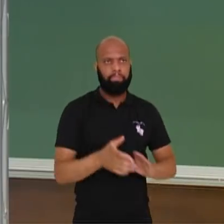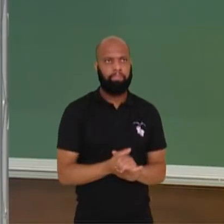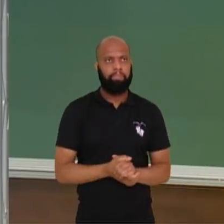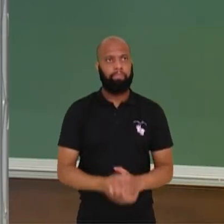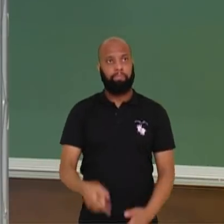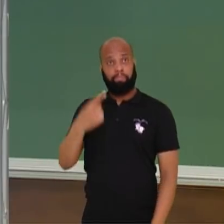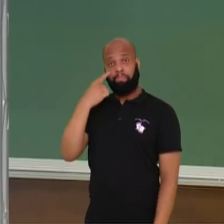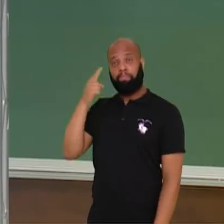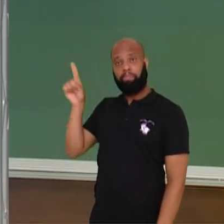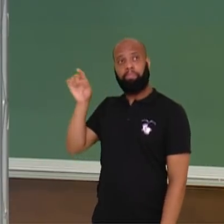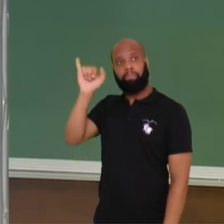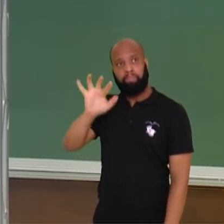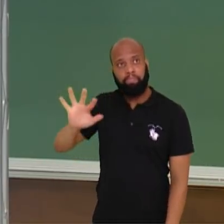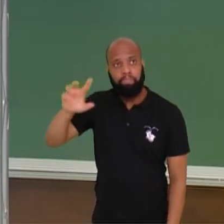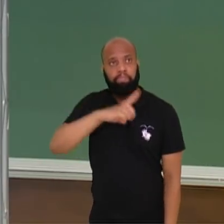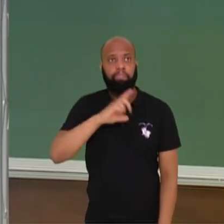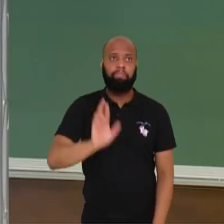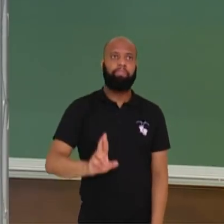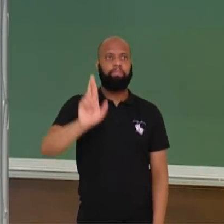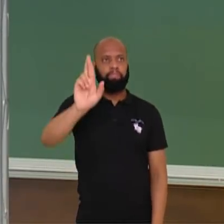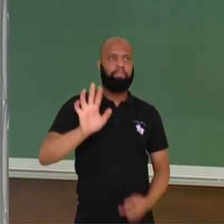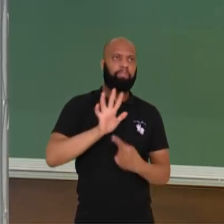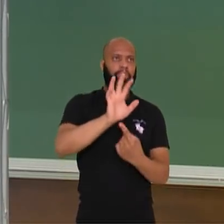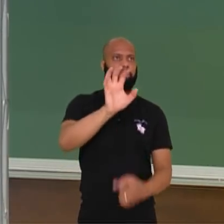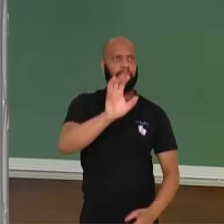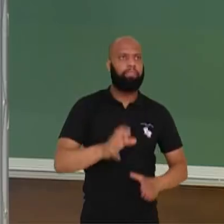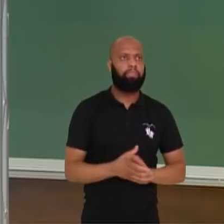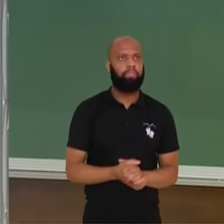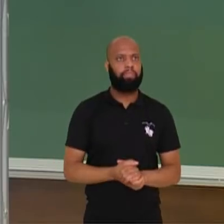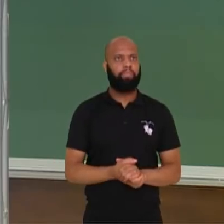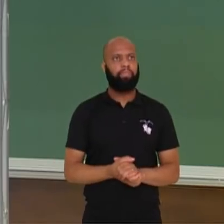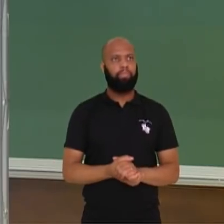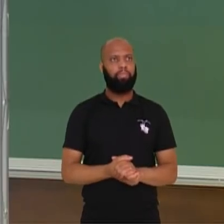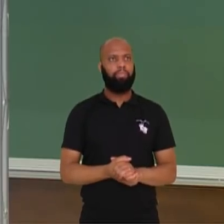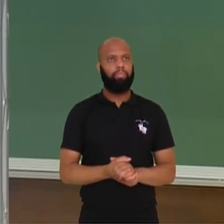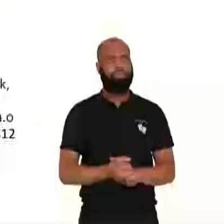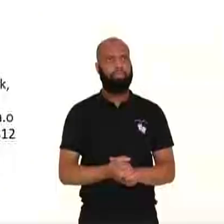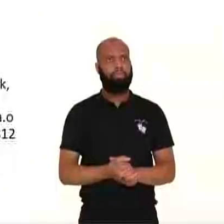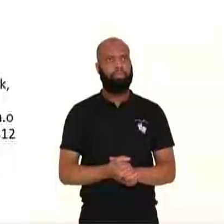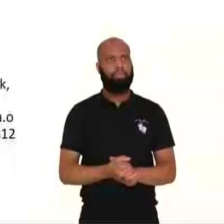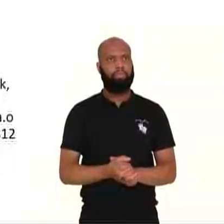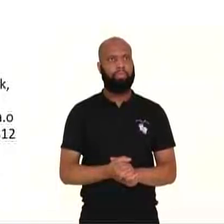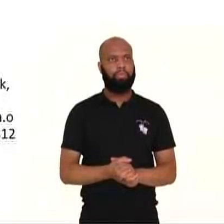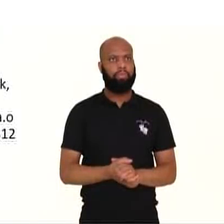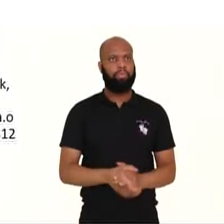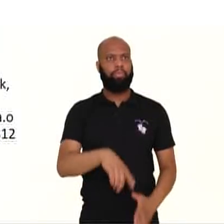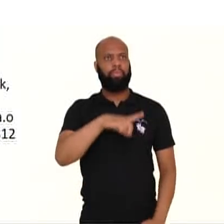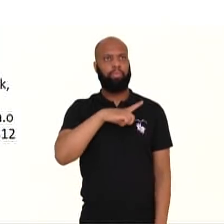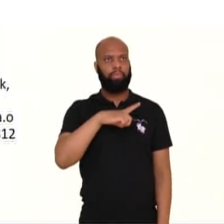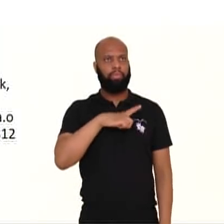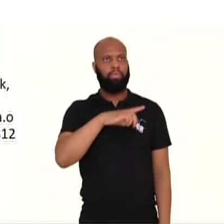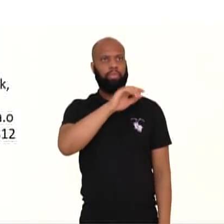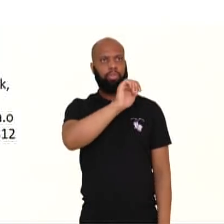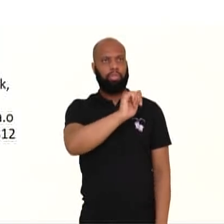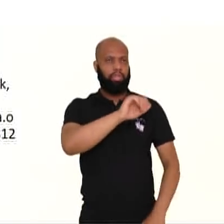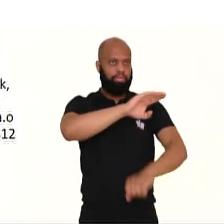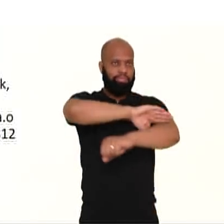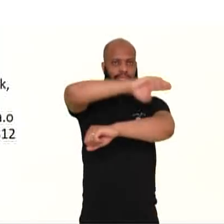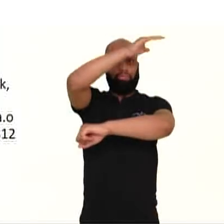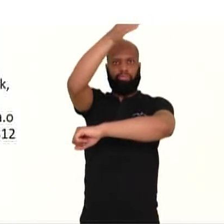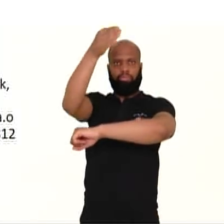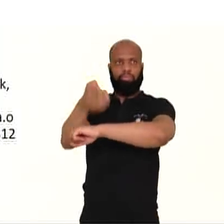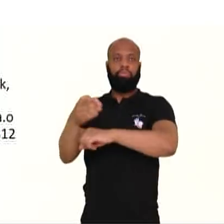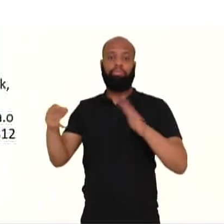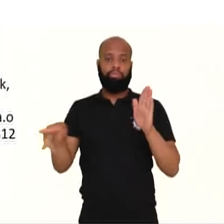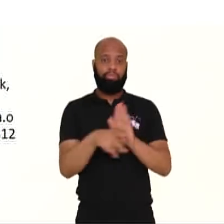Nessas imagens aqui, você tem uma representação. Veja lá. Ó. Areopagos, a colina de Ares, aqui